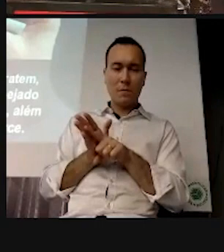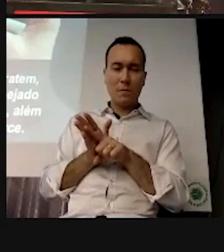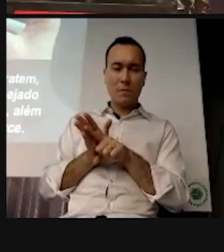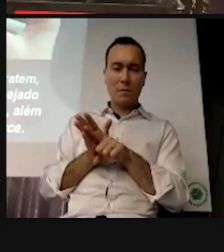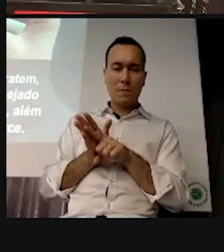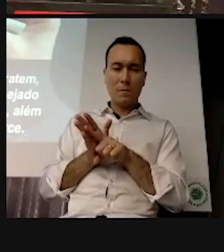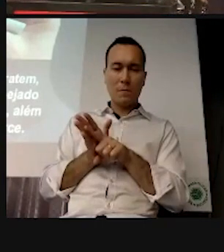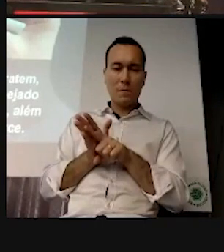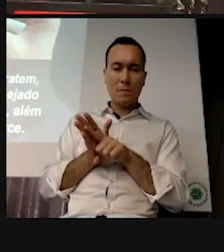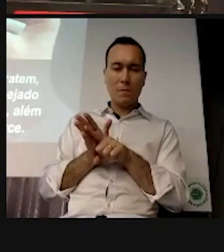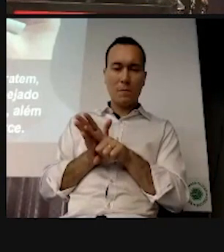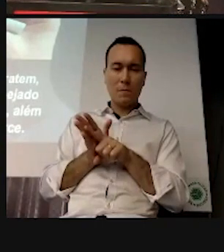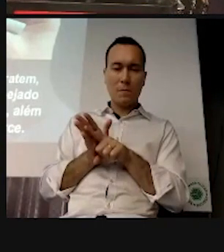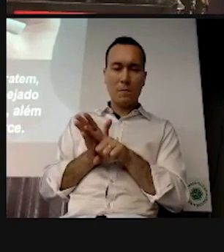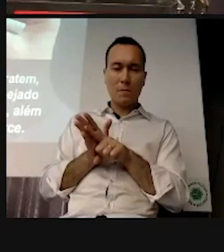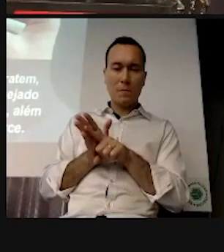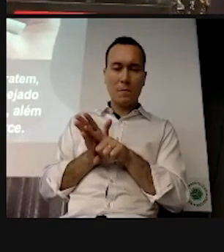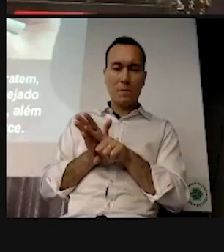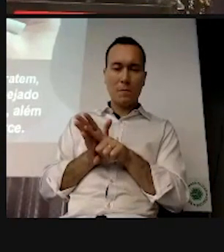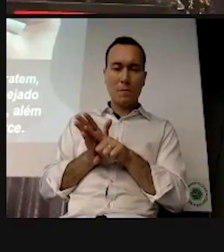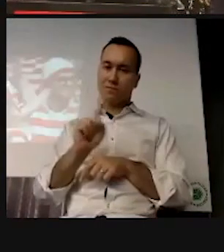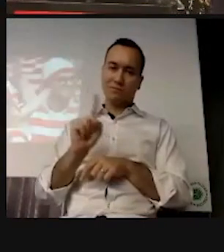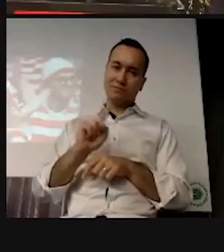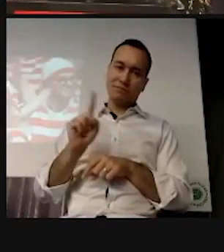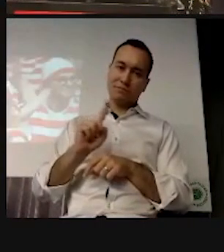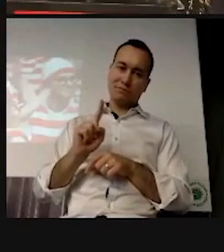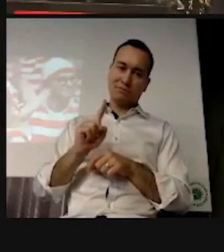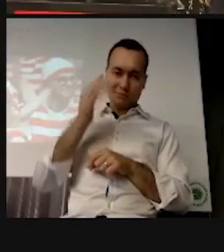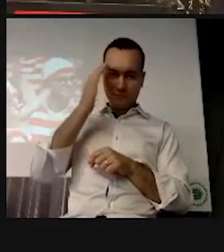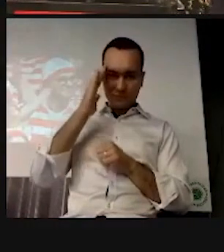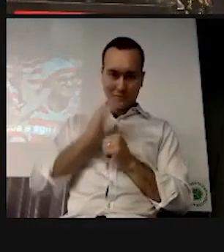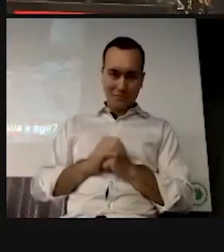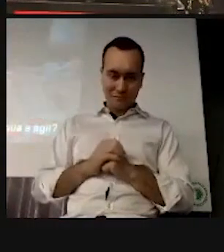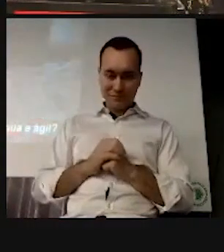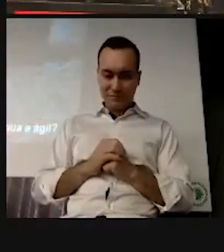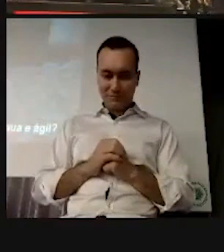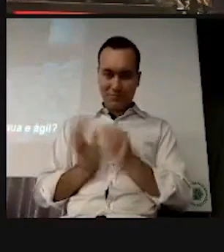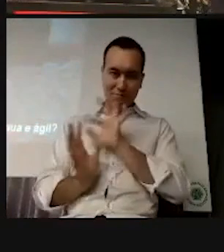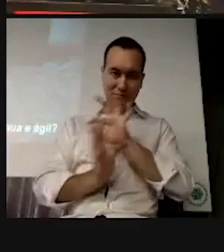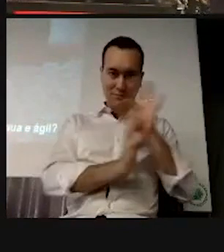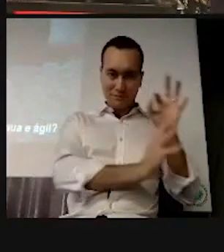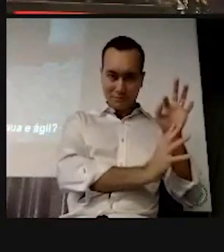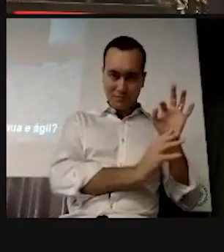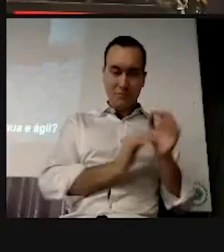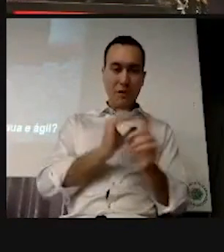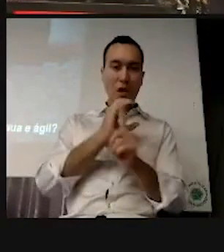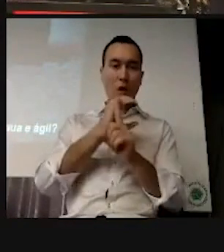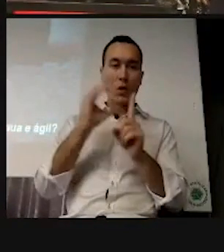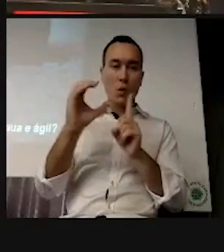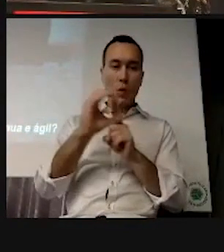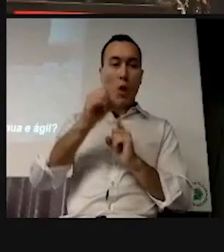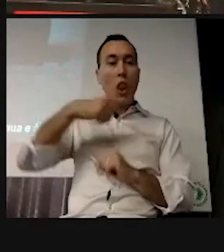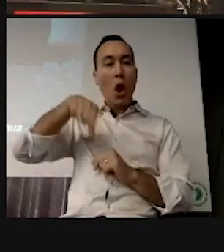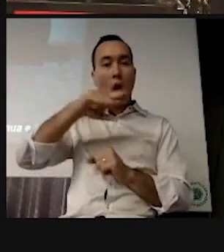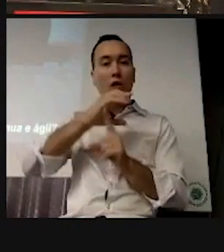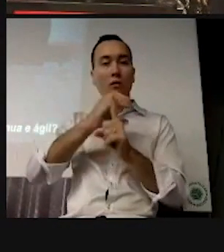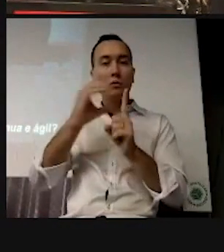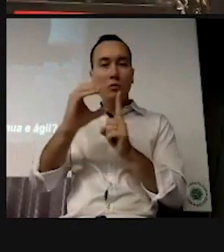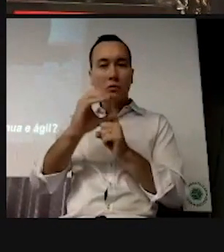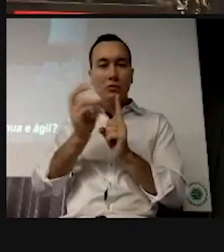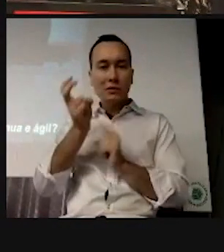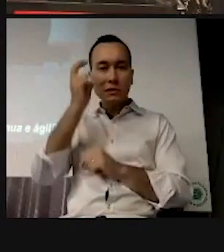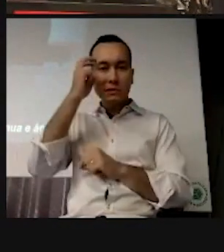importante, cultura, né? E aí ficam algumas perguntas para vocês. Será que a nossa cultura conversa com esses valores e